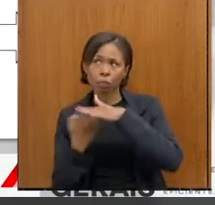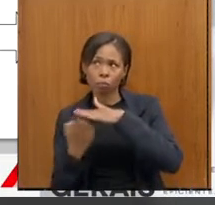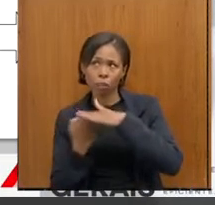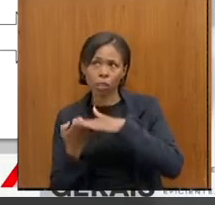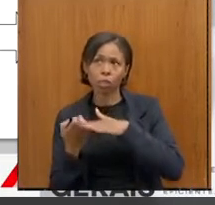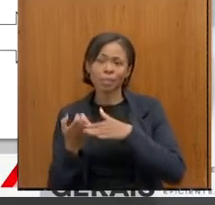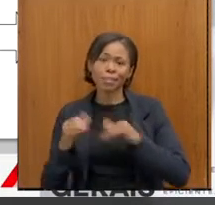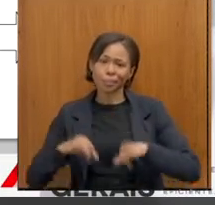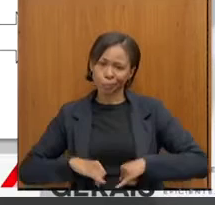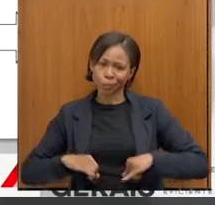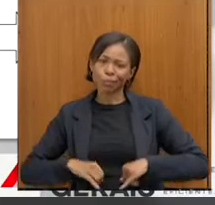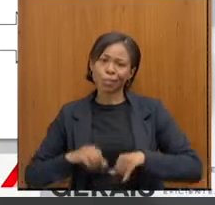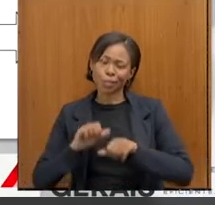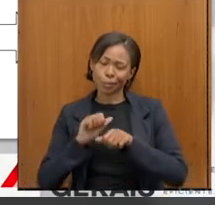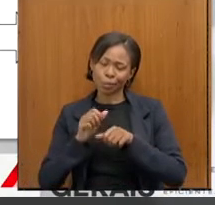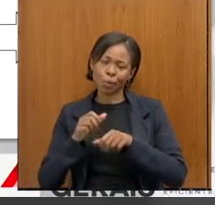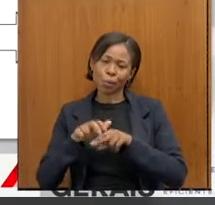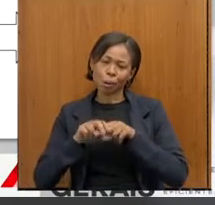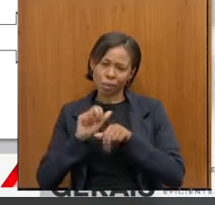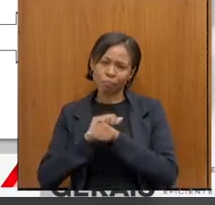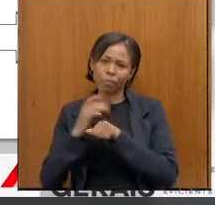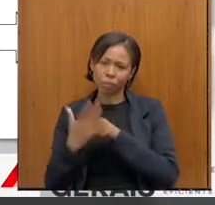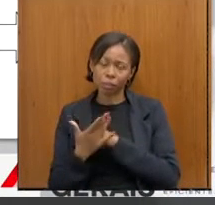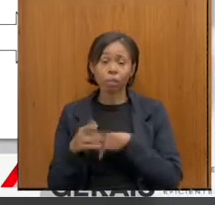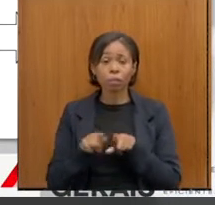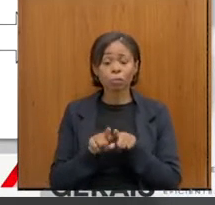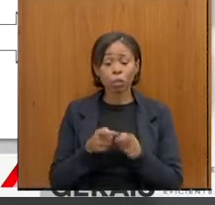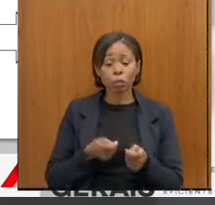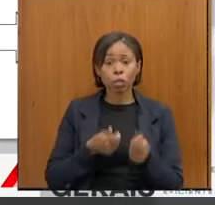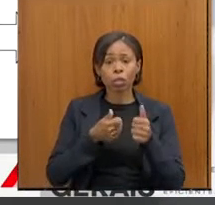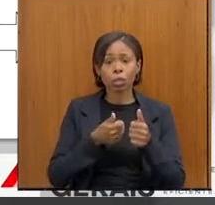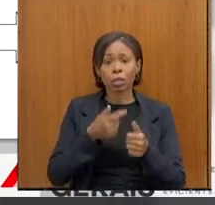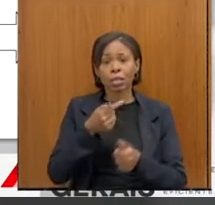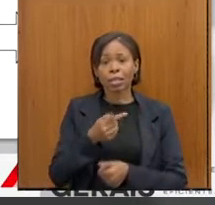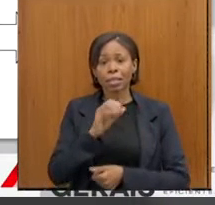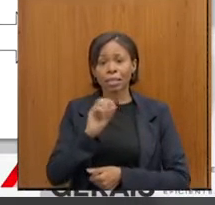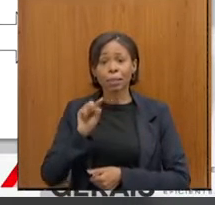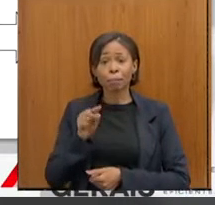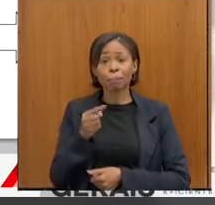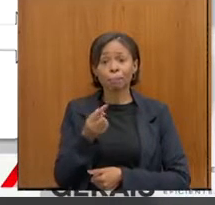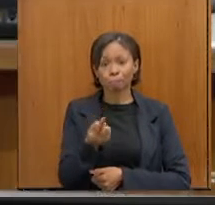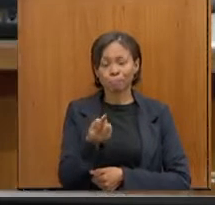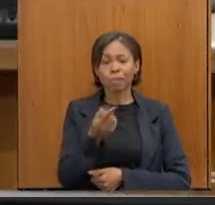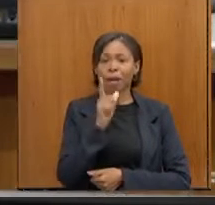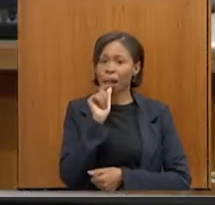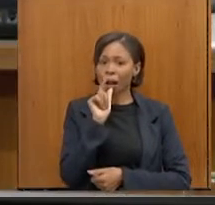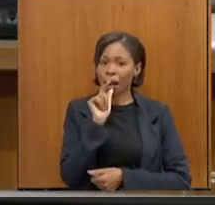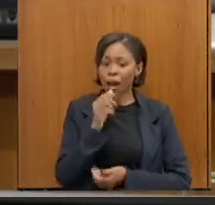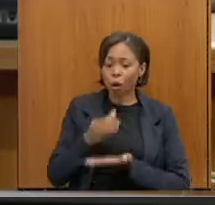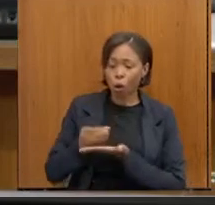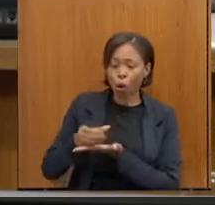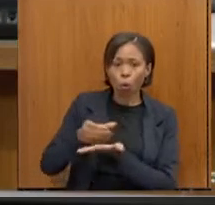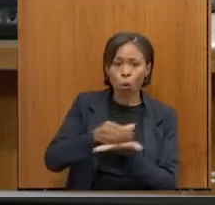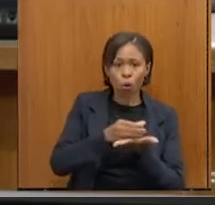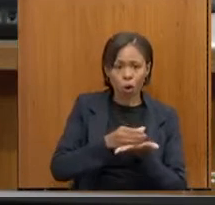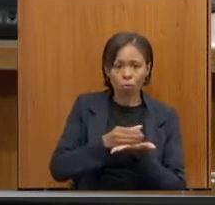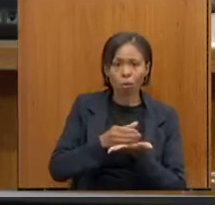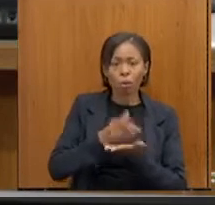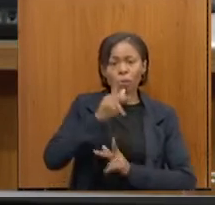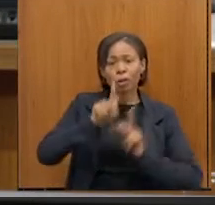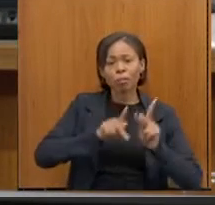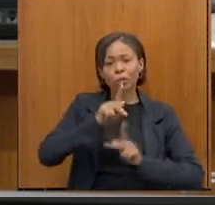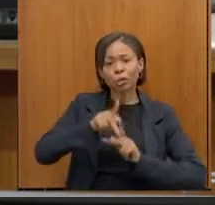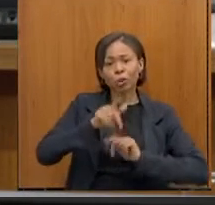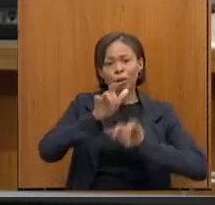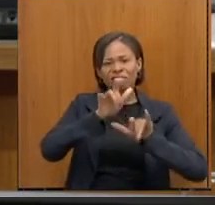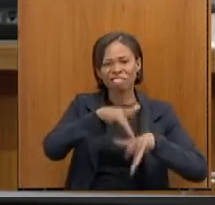também a doação de mais de 470 mil copos de água para as populações de rua e é